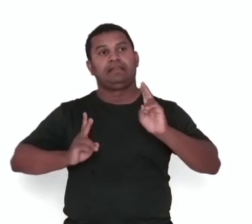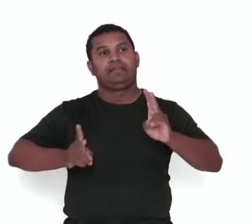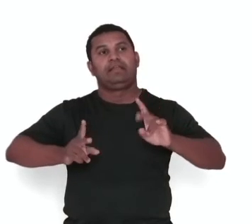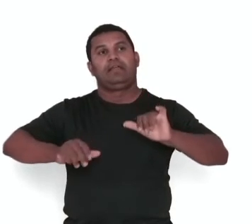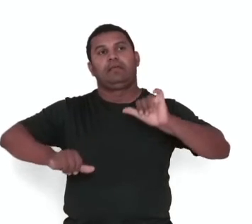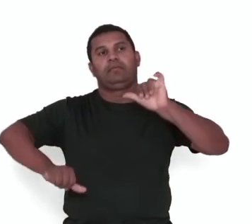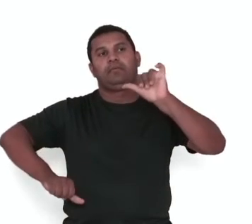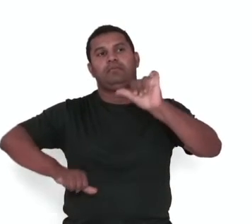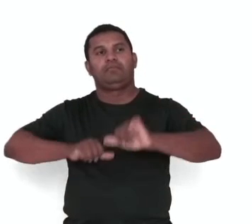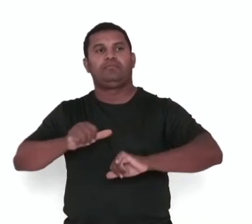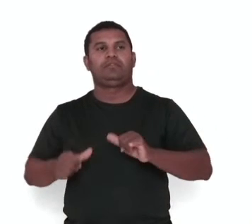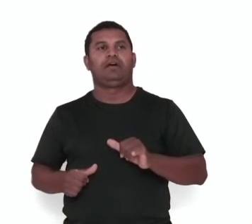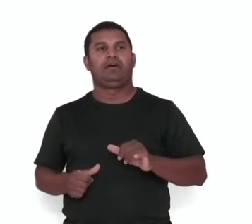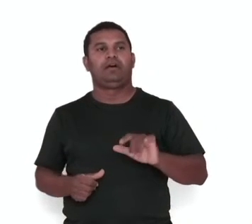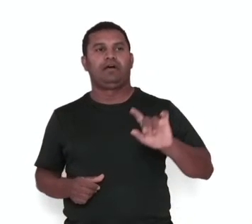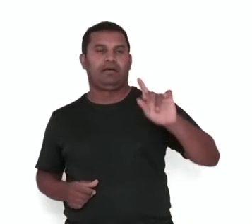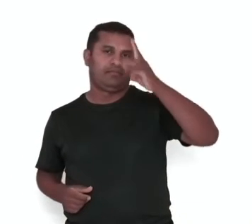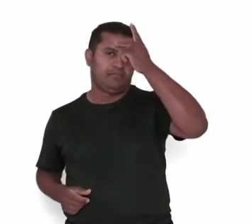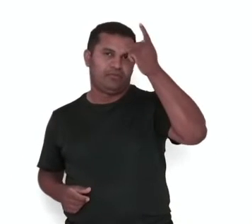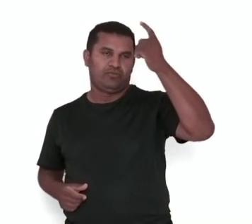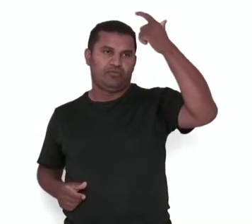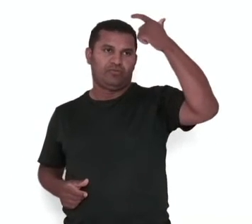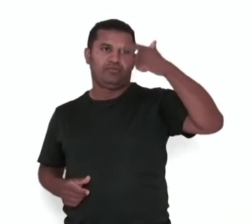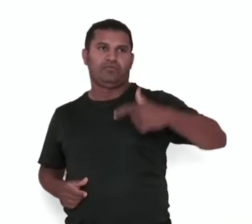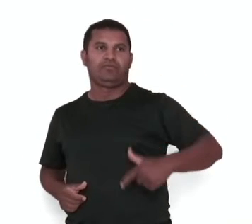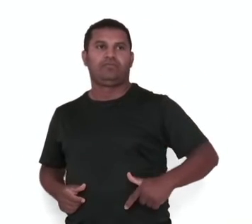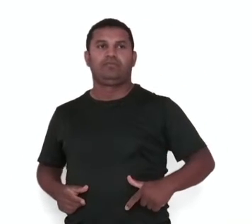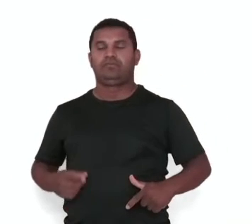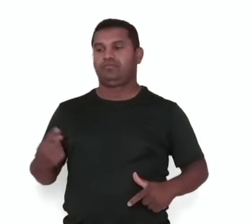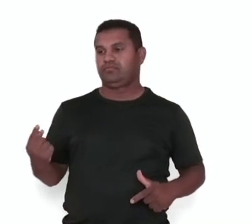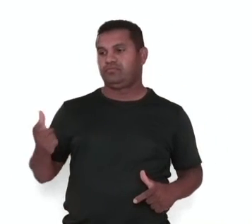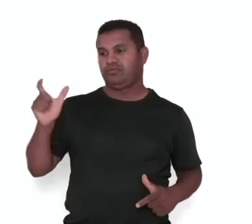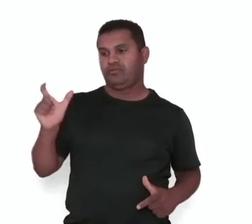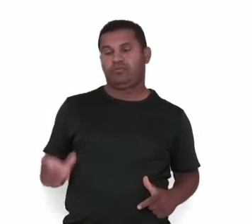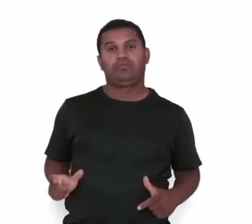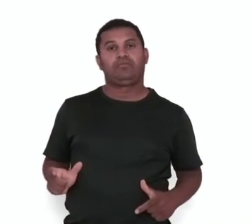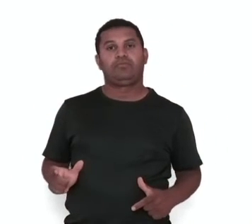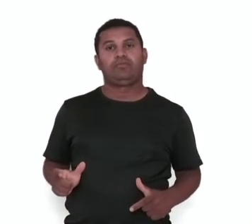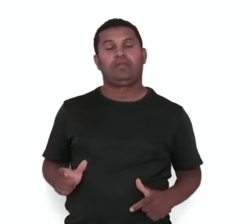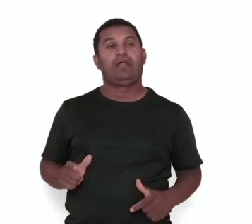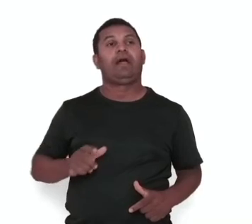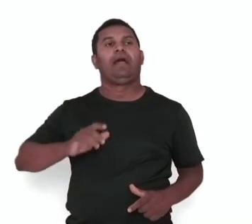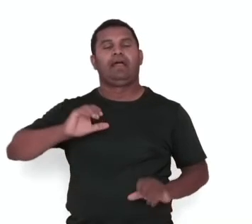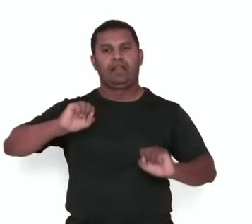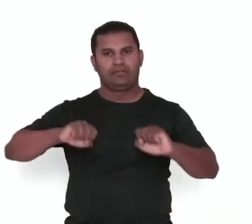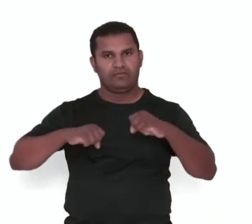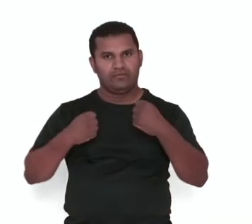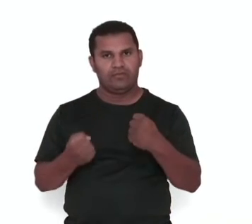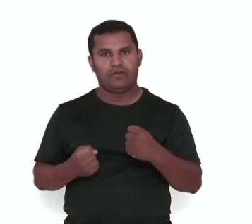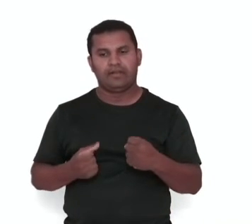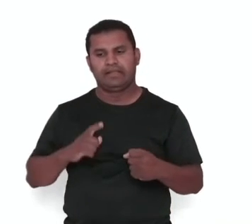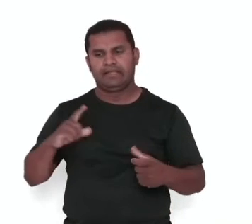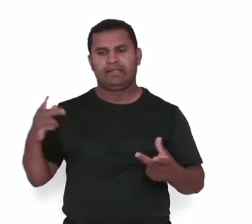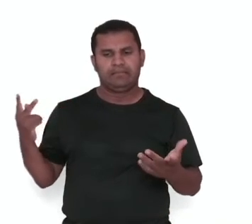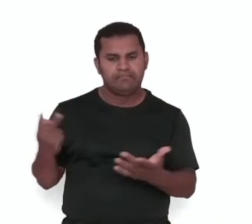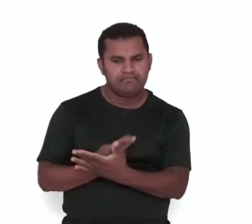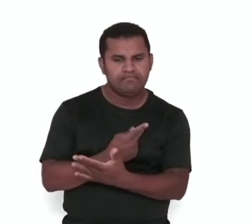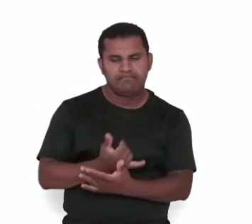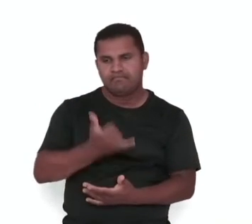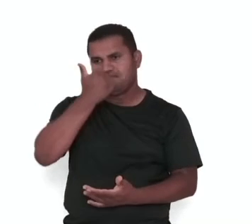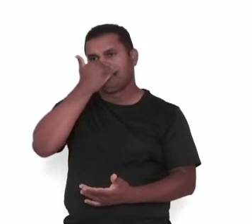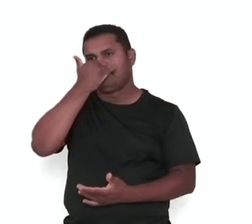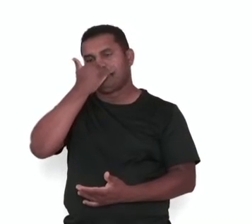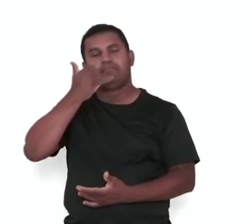Chama-se a capacidade de alguém ou algo mostrar-se adaptável. A adaptação é necessária frente às mudanças. E